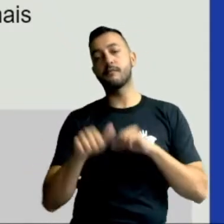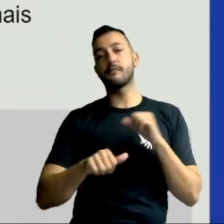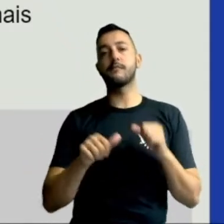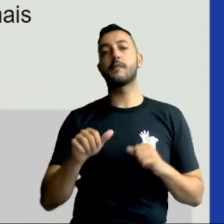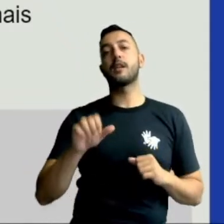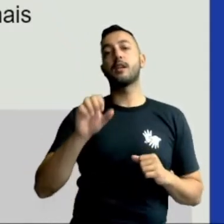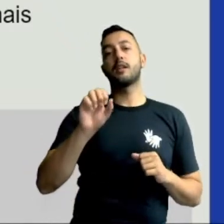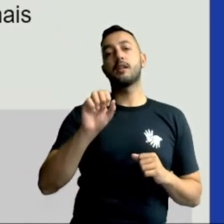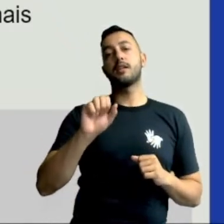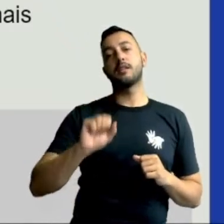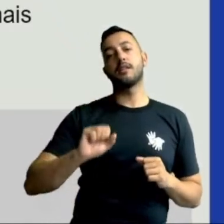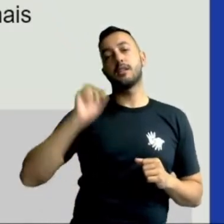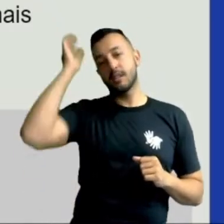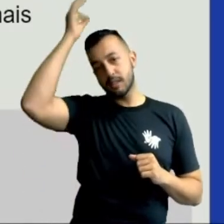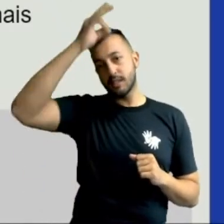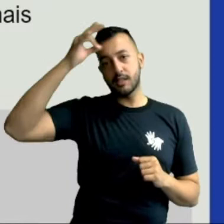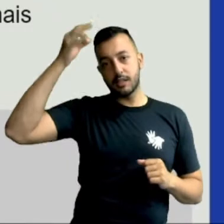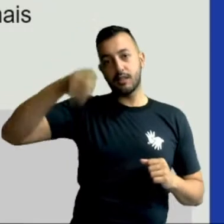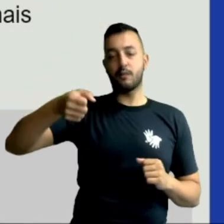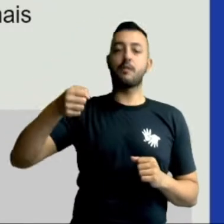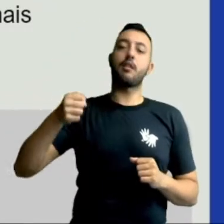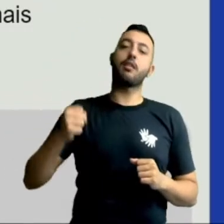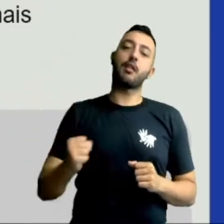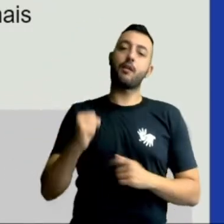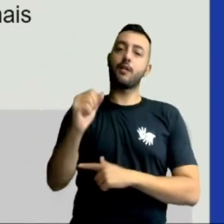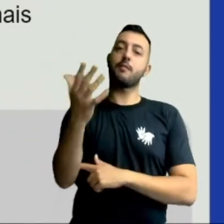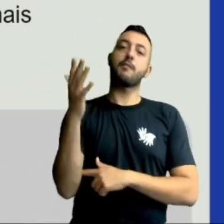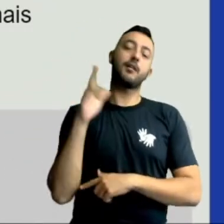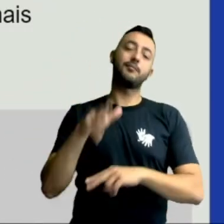Santo Antão da Mata, por causa da Mata